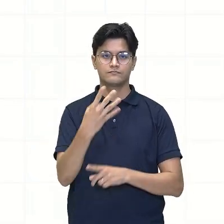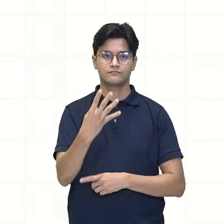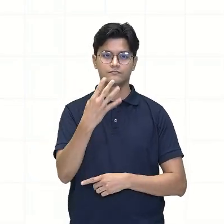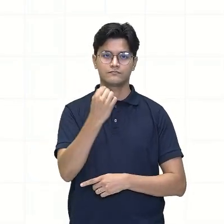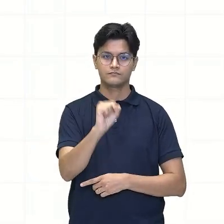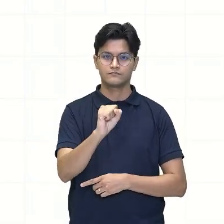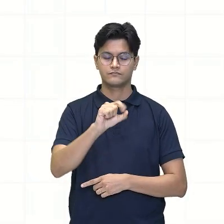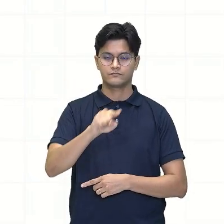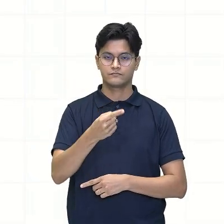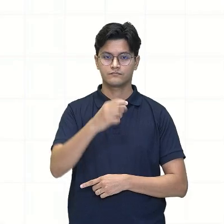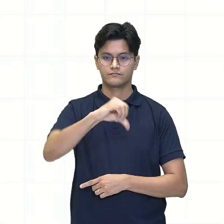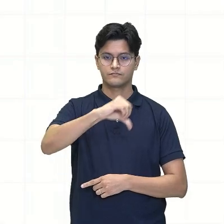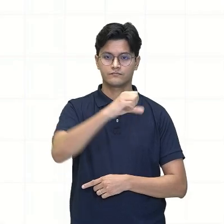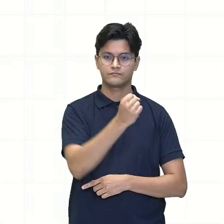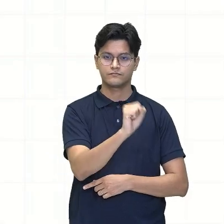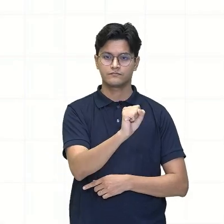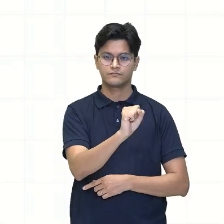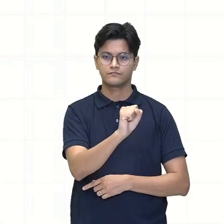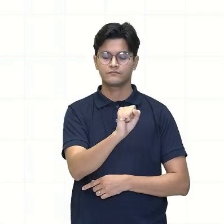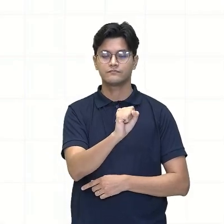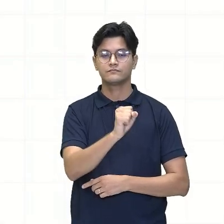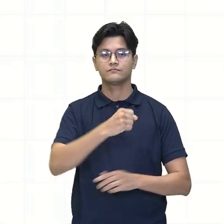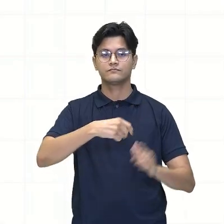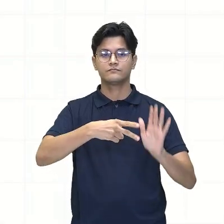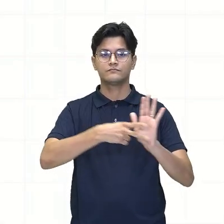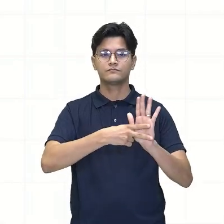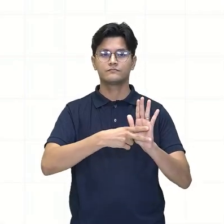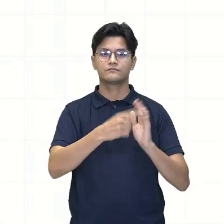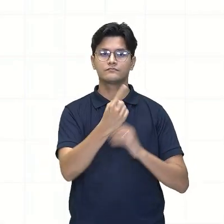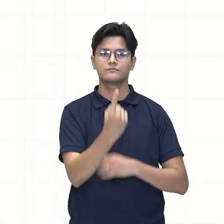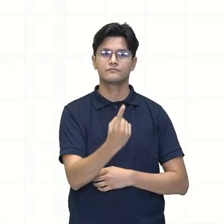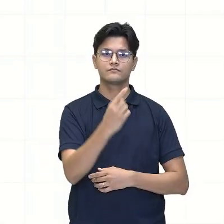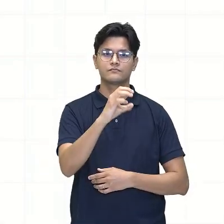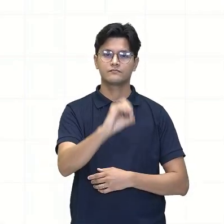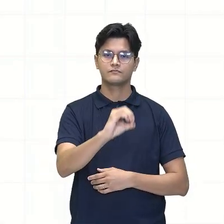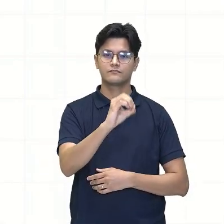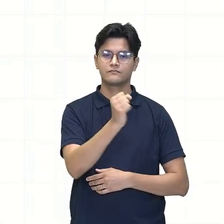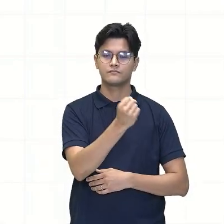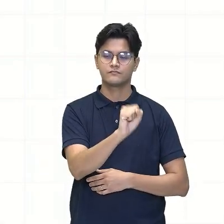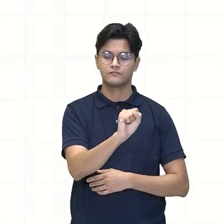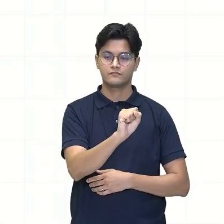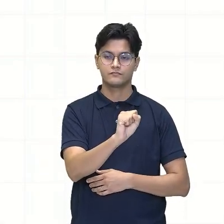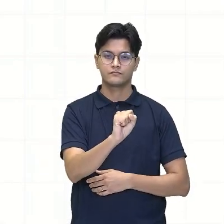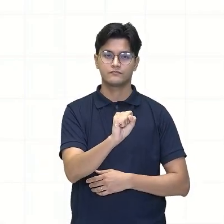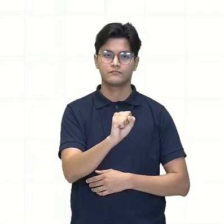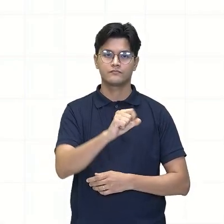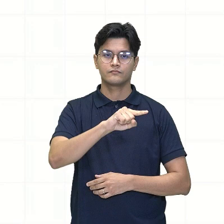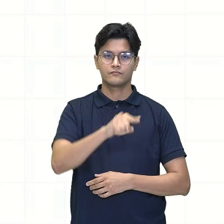48,98 é igual a 108,98.